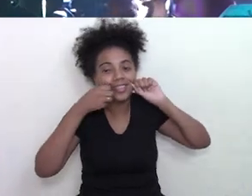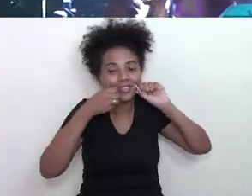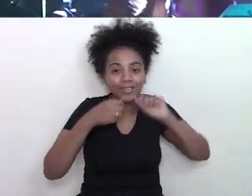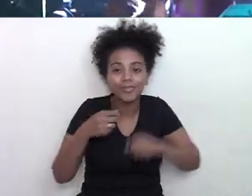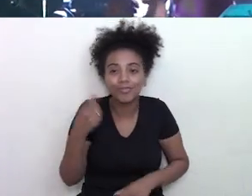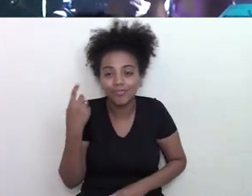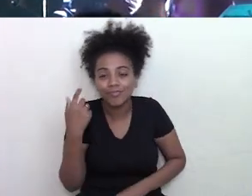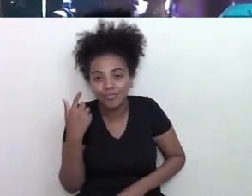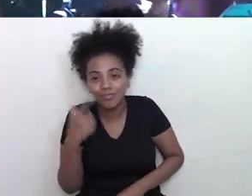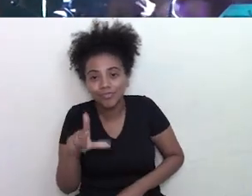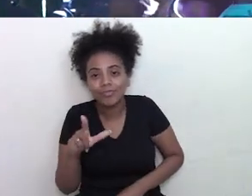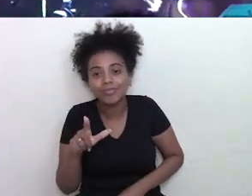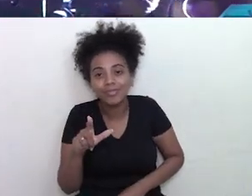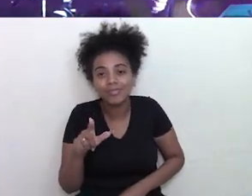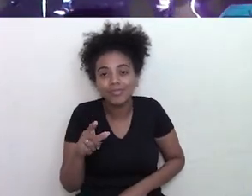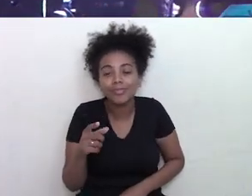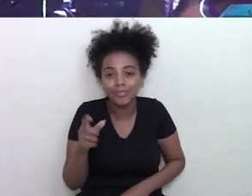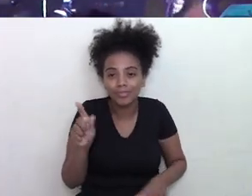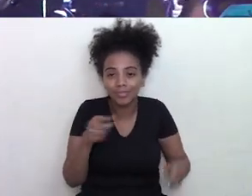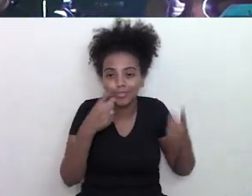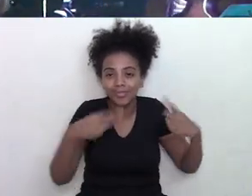Só mais essa, eu juro.